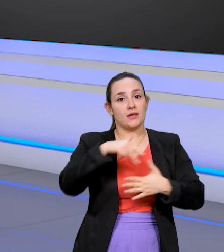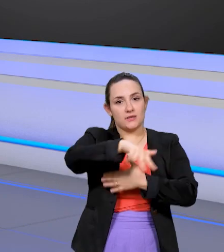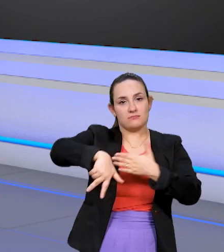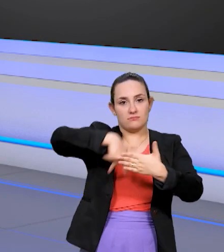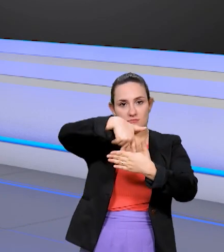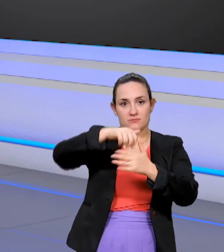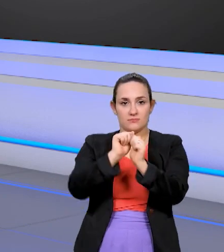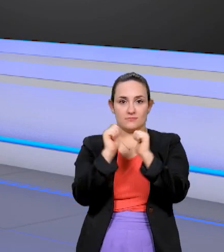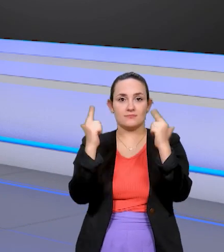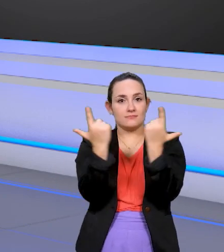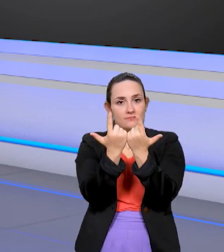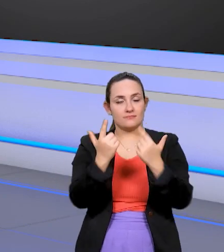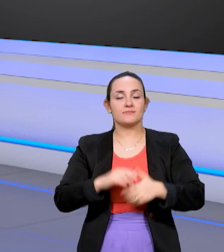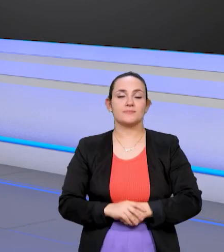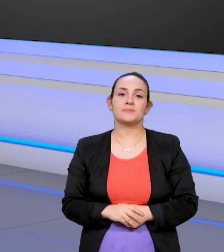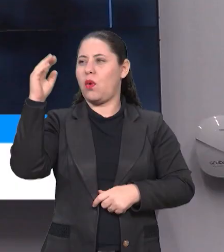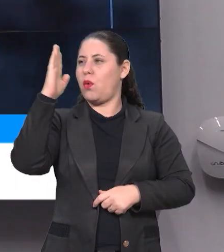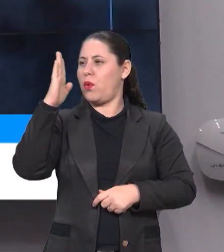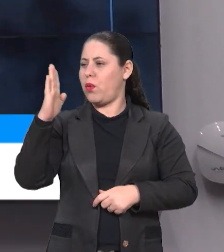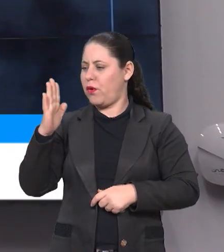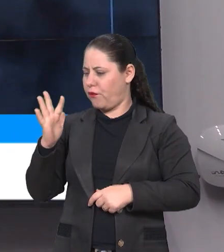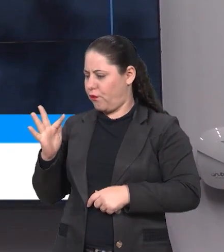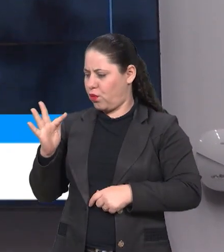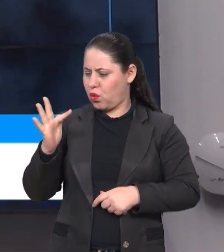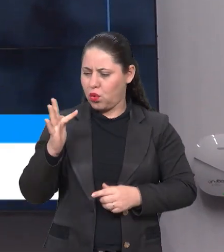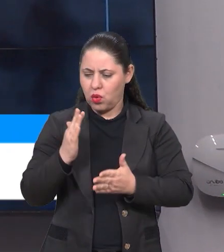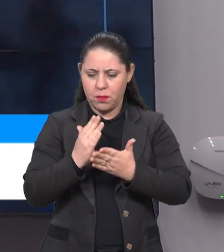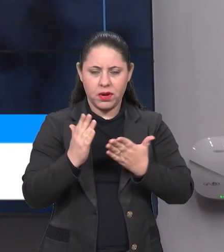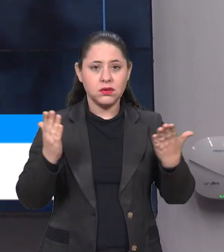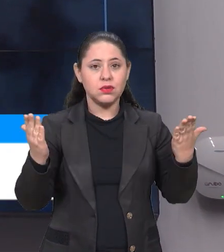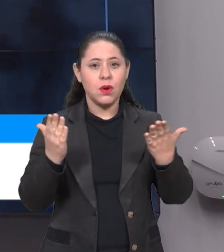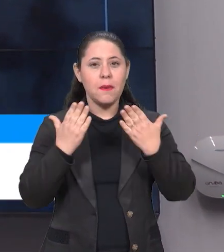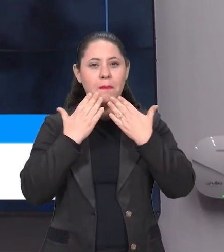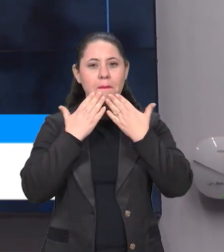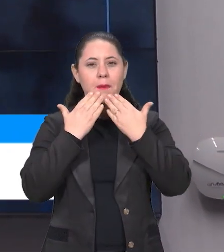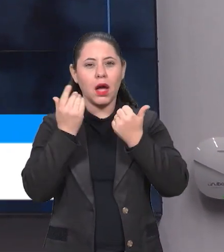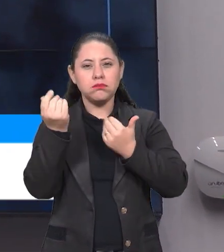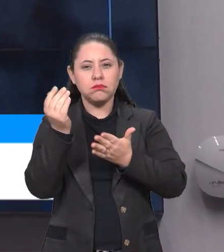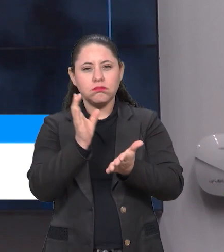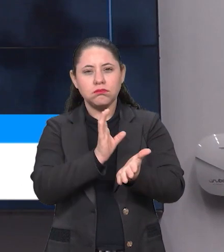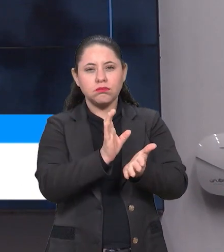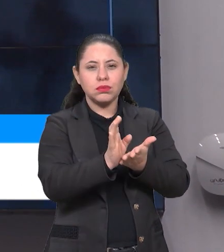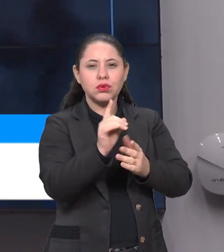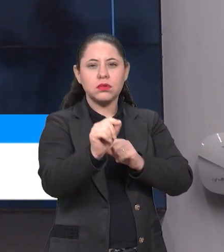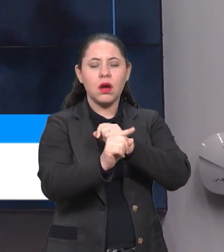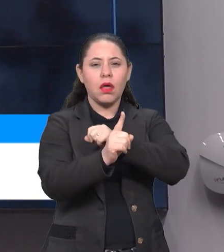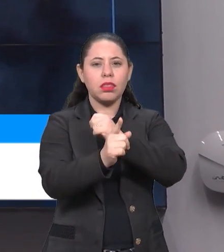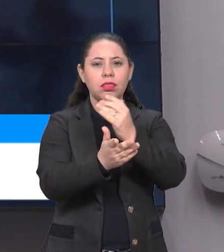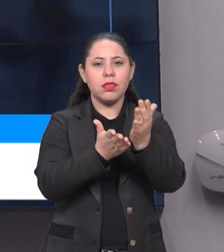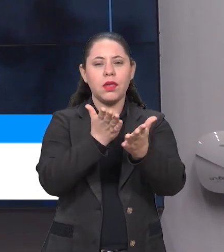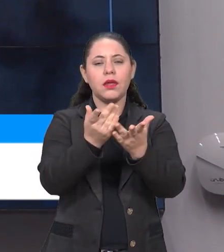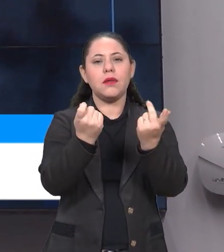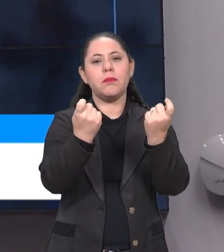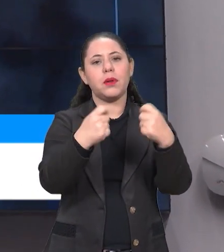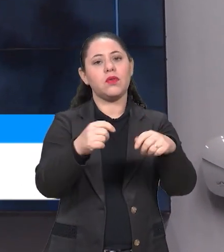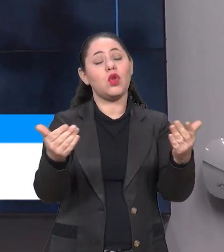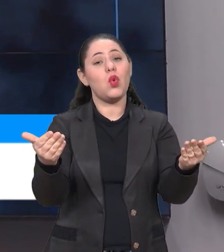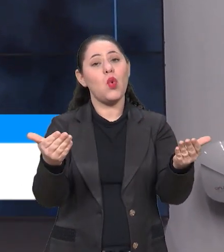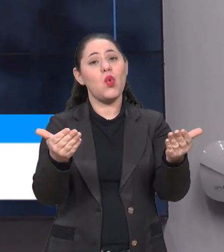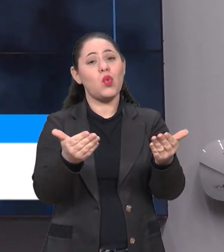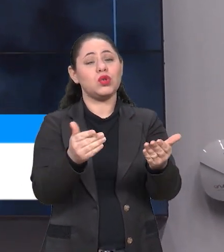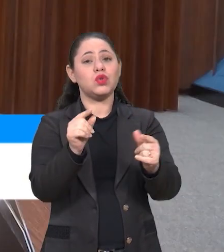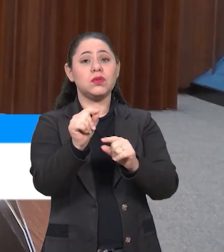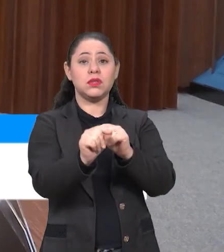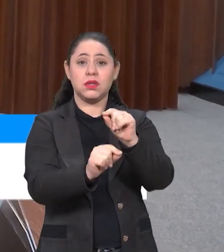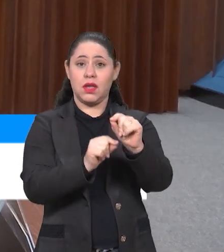na tribuna da Assembleia Legislativa. O Brasil do futuro começa agora. O melhor investimento é aquele que atende às